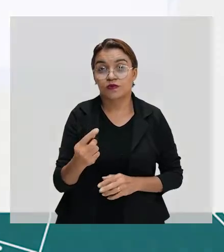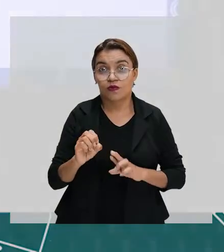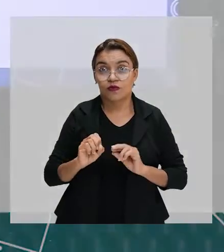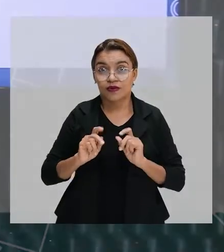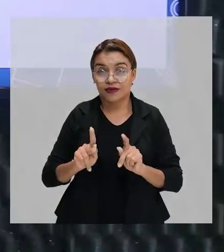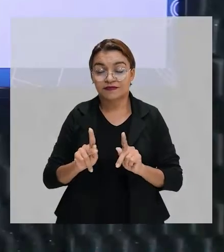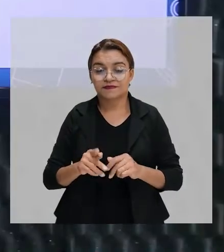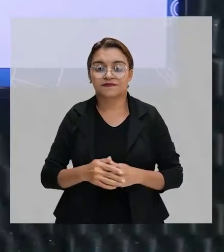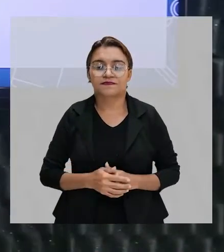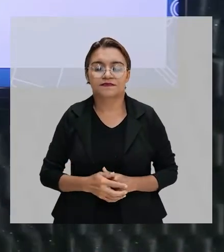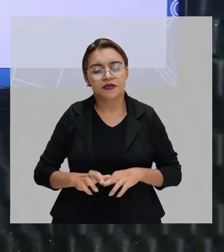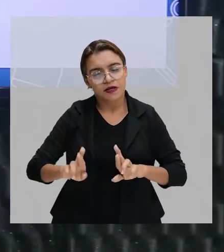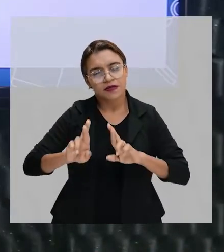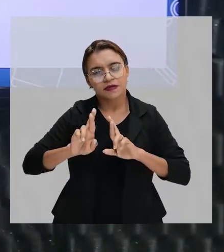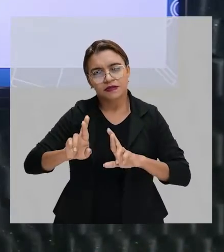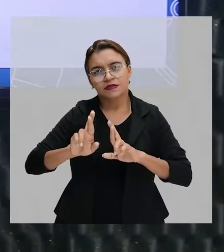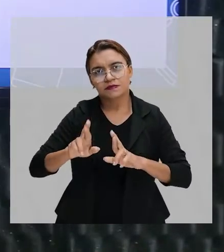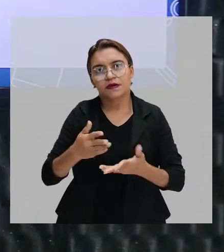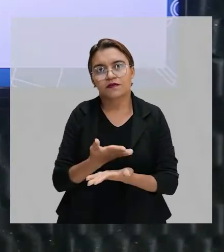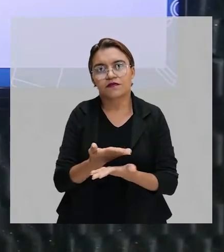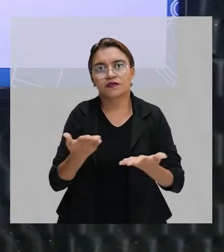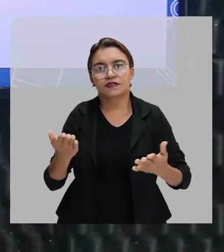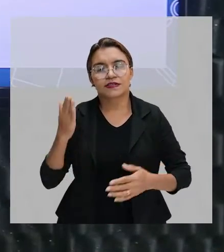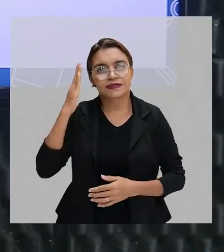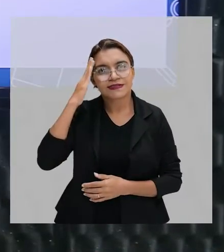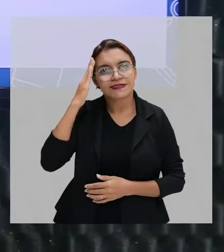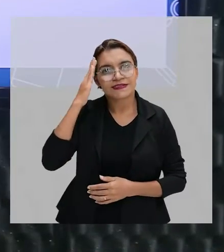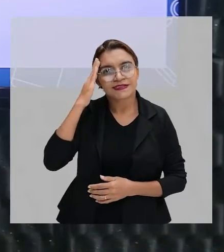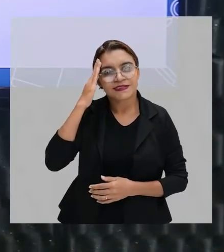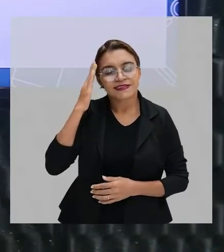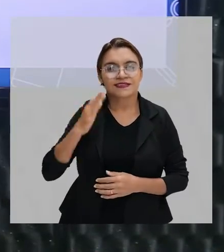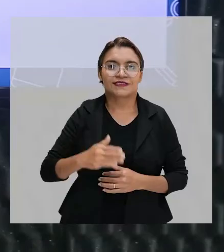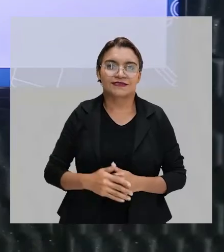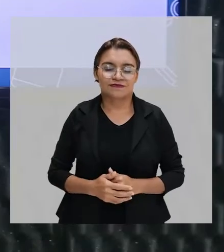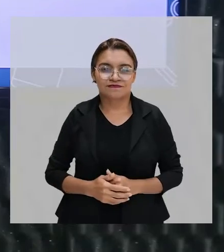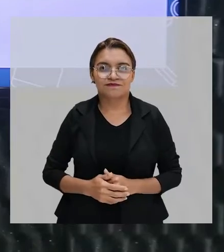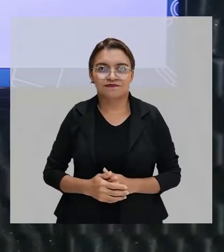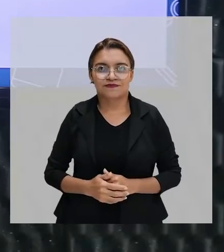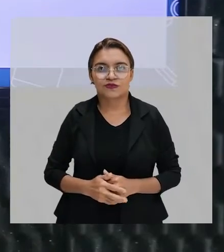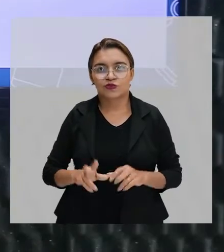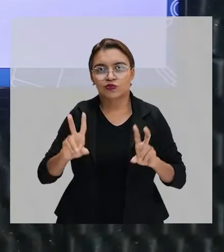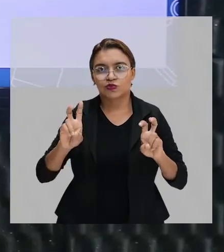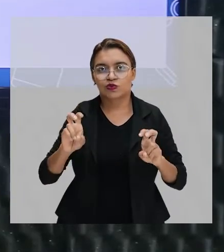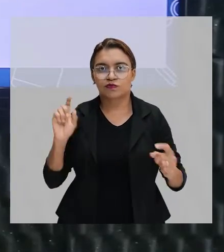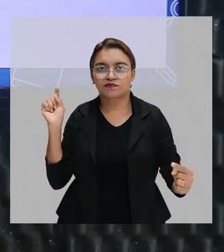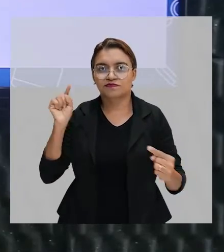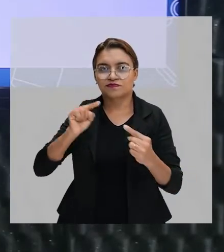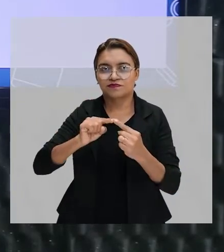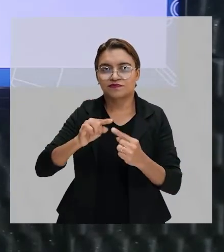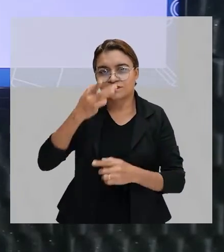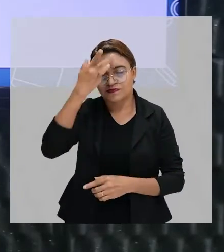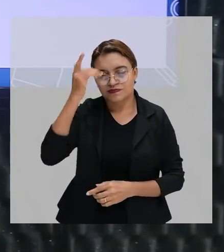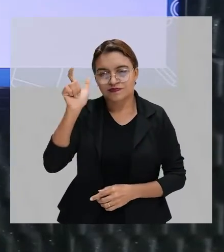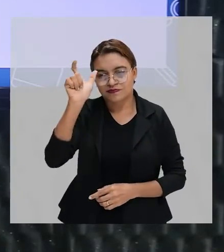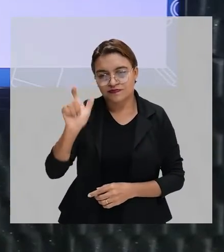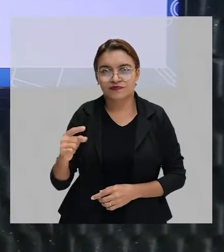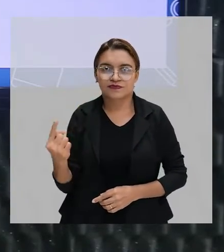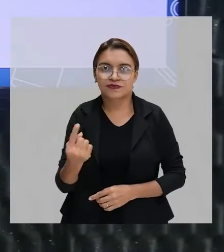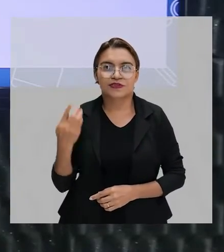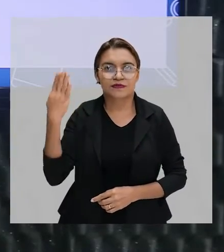impostas Então galera espero que vocês tenham entendido tenho compreendido um pouco mais sobre o princípio da individualidade biológica